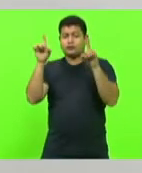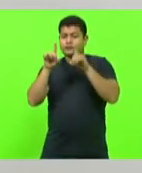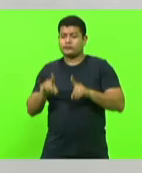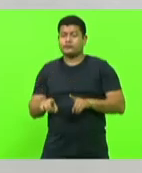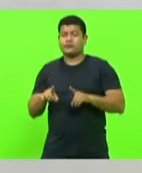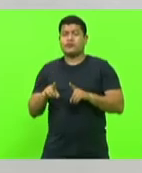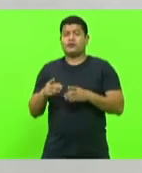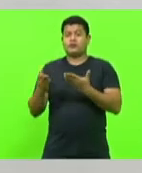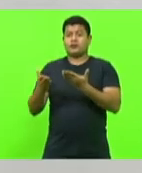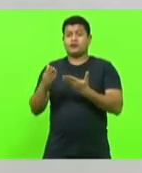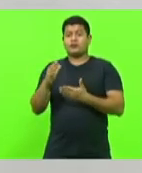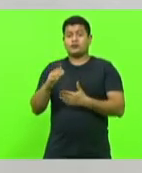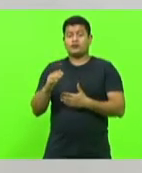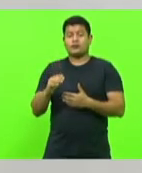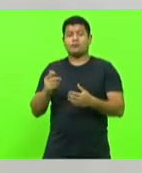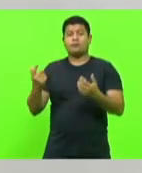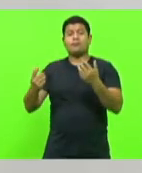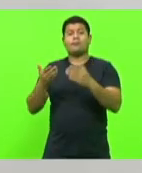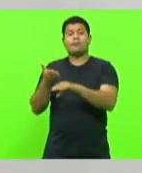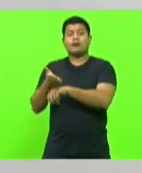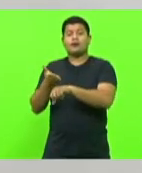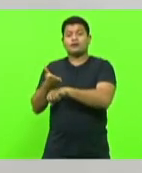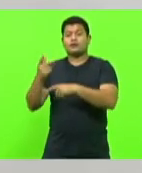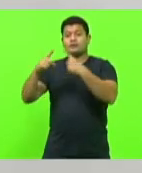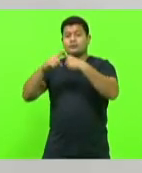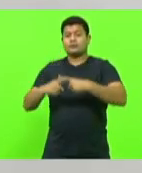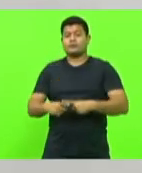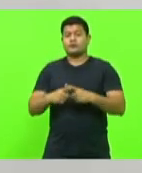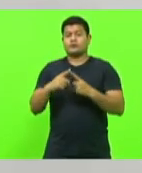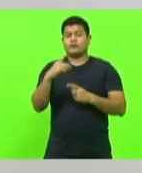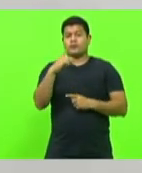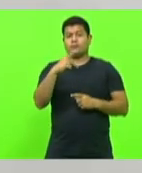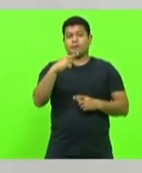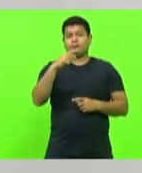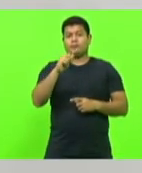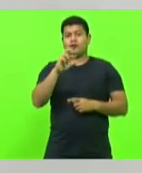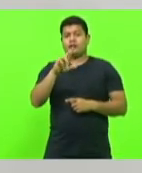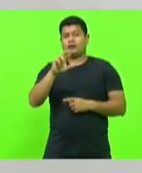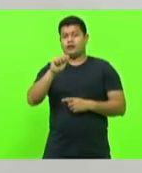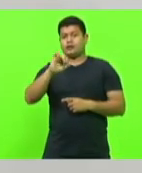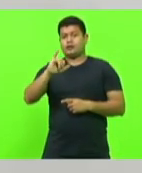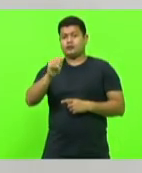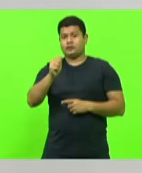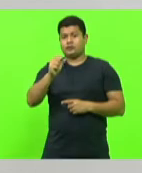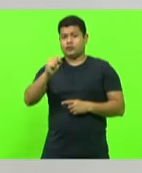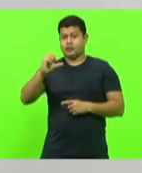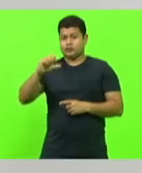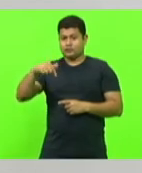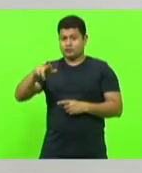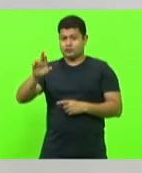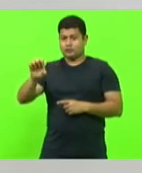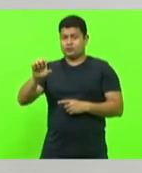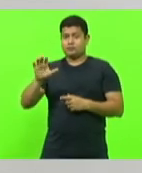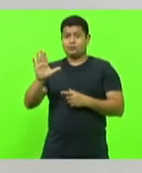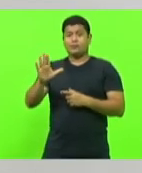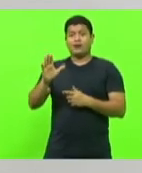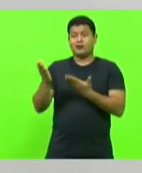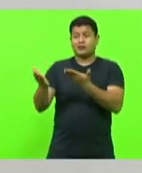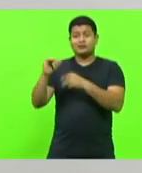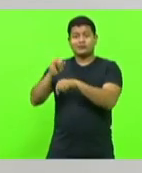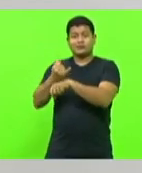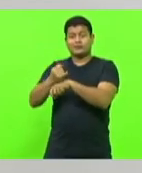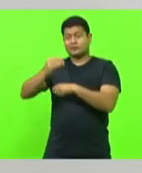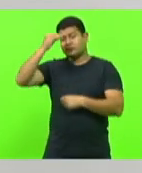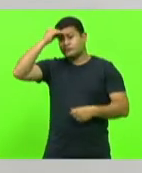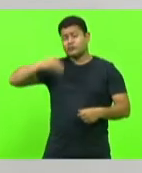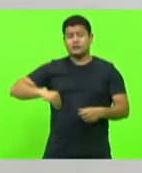deficientes intelectuais, deficientes físicos, deficientes visuais. Só que, gente, Joinville desistiu. Joinville não vai